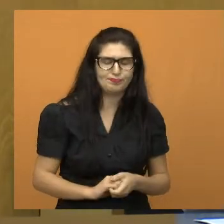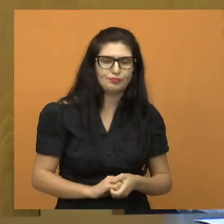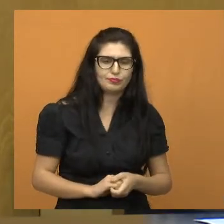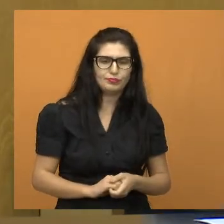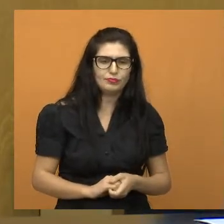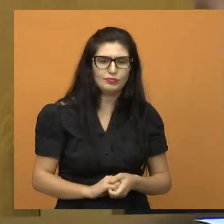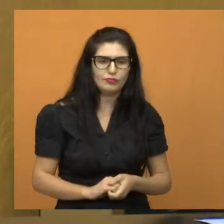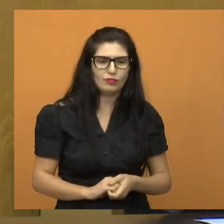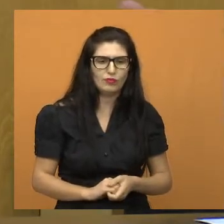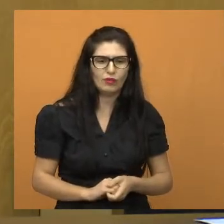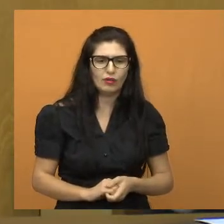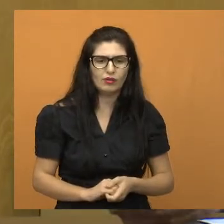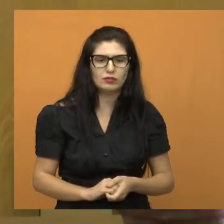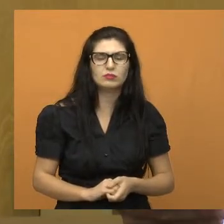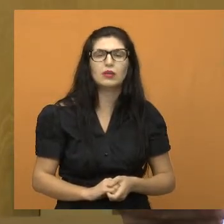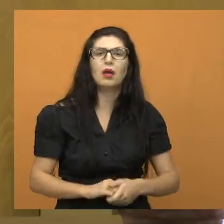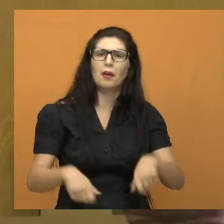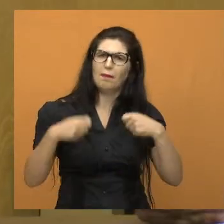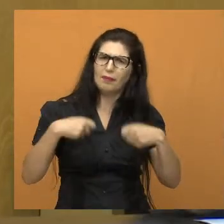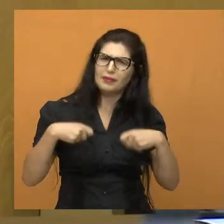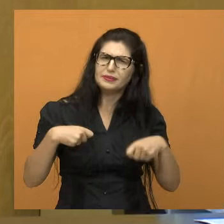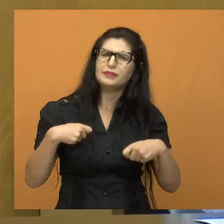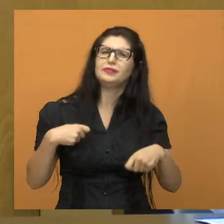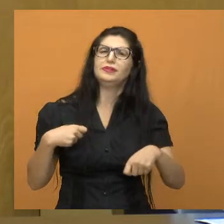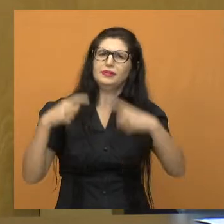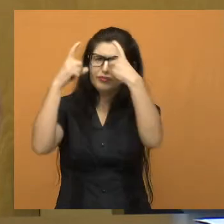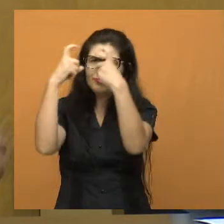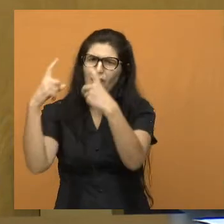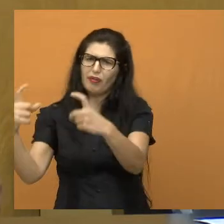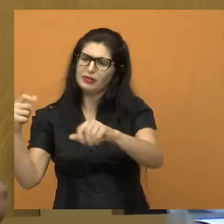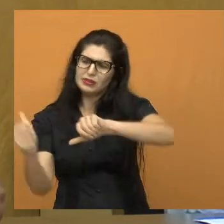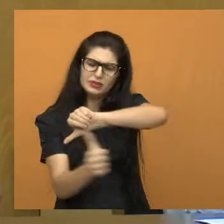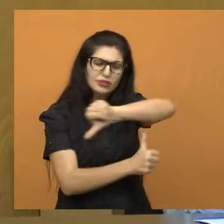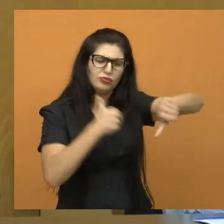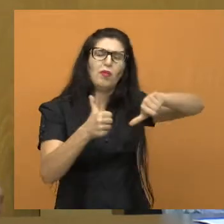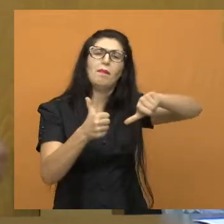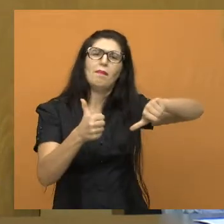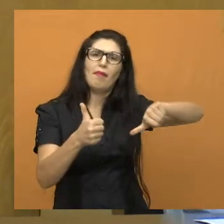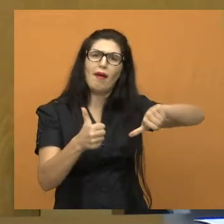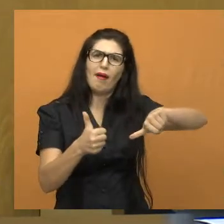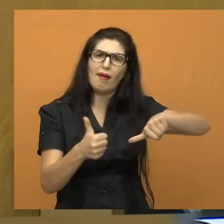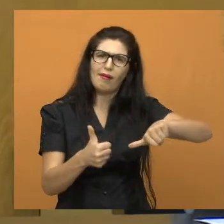Então, esse passo de superar, ele exige compromisso,